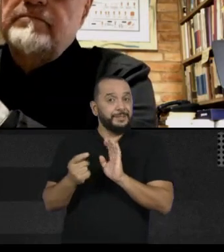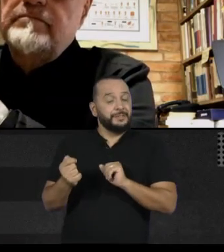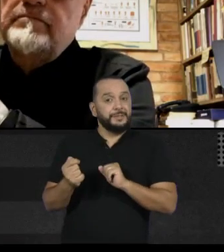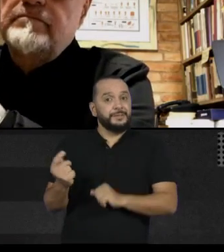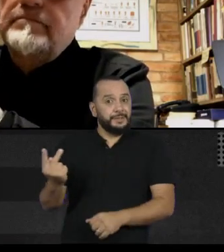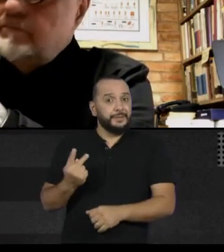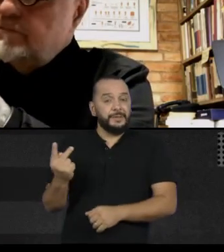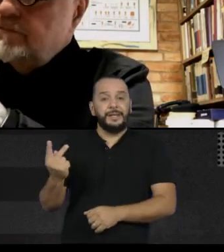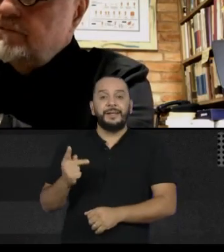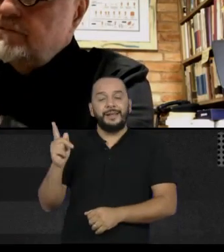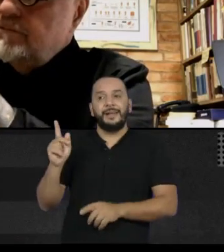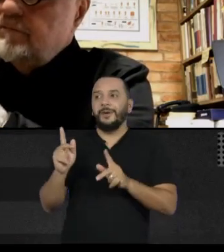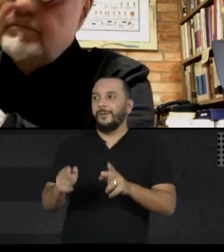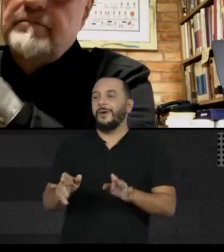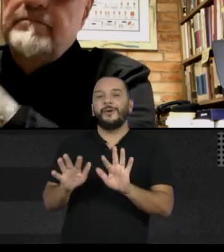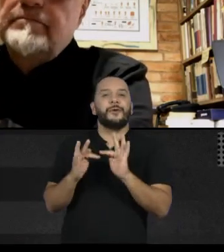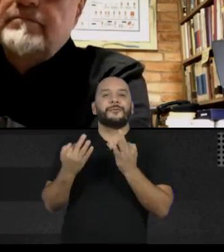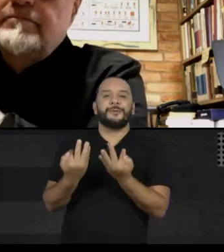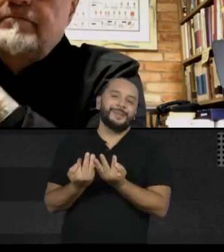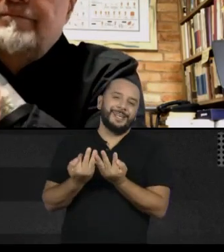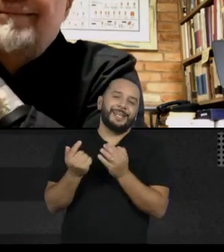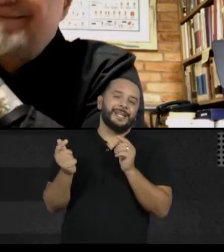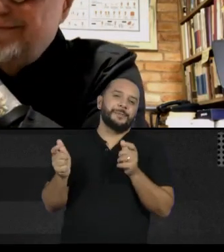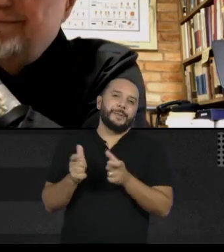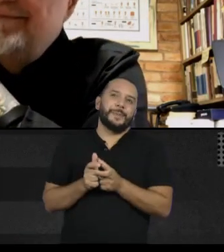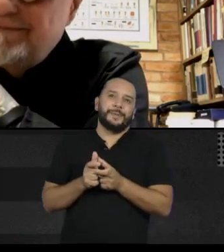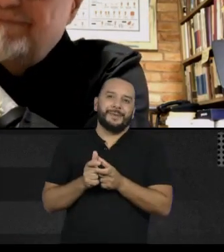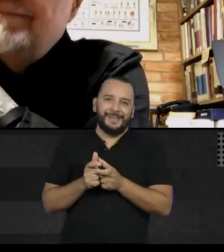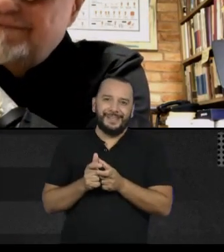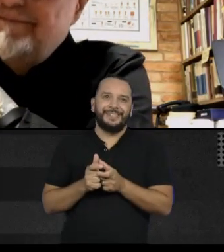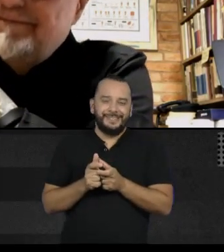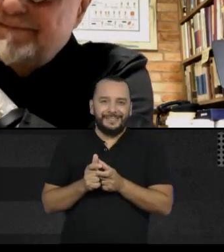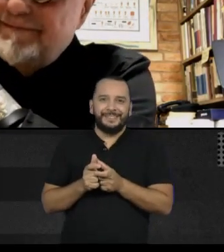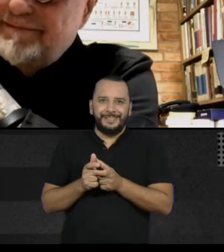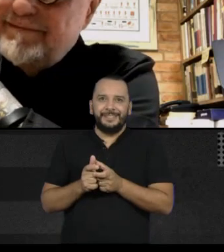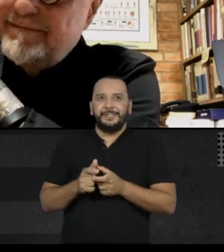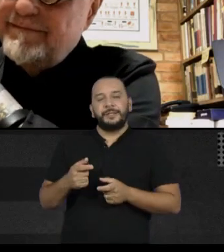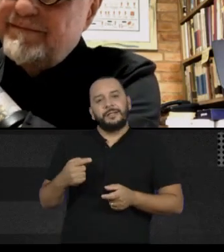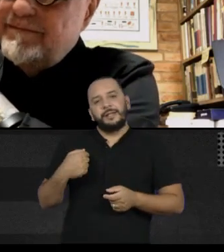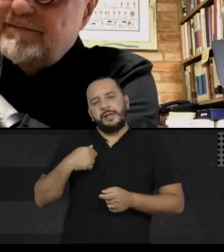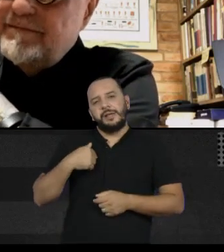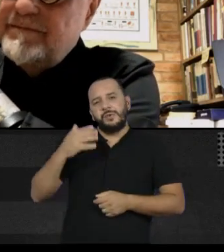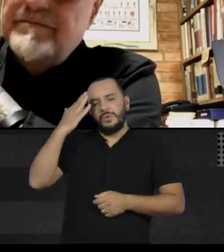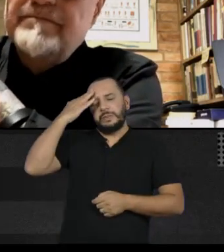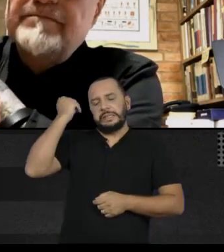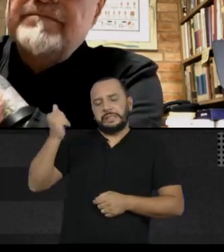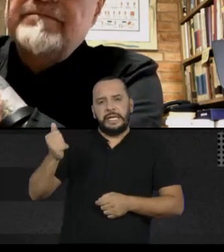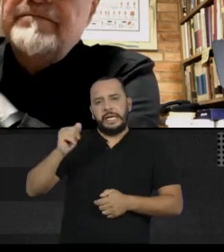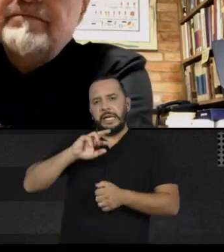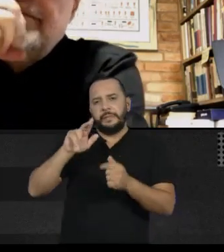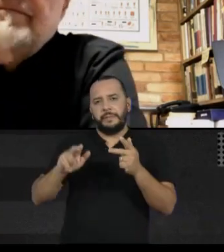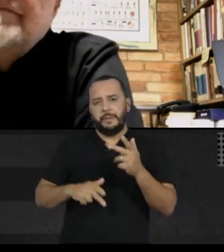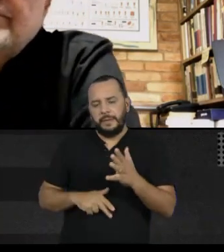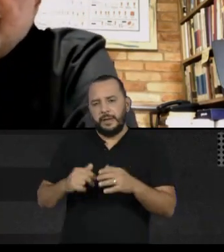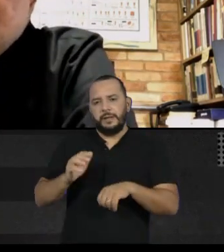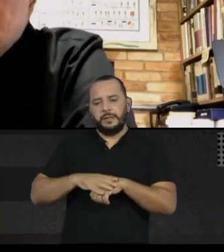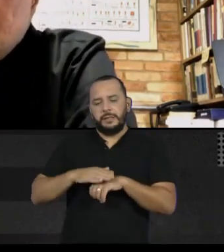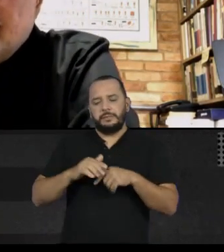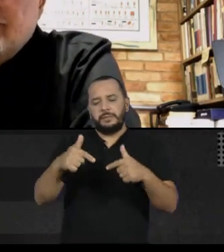depois como carnavalesco, e até hoje as nossas vidas se cruzam, e a gente,